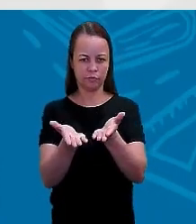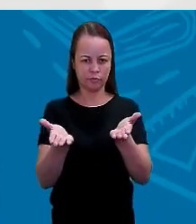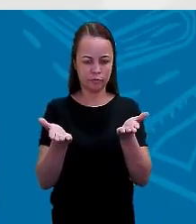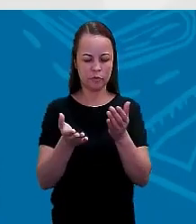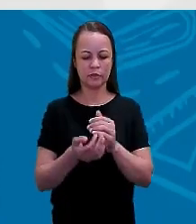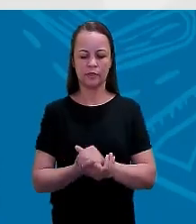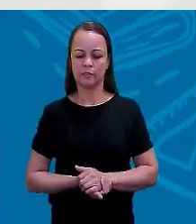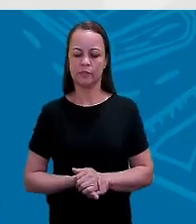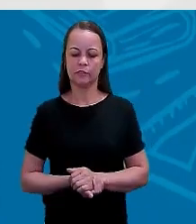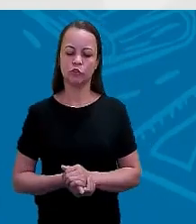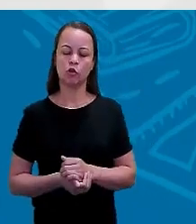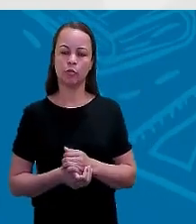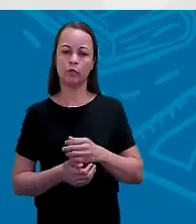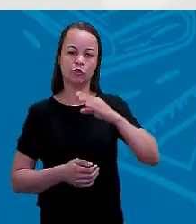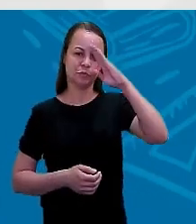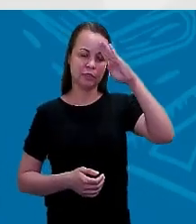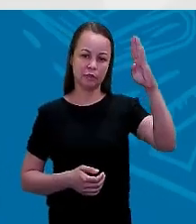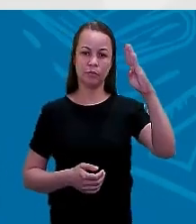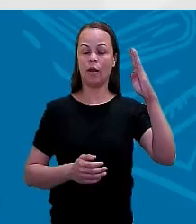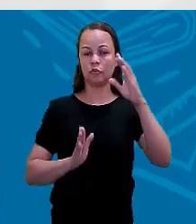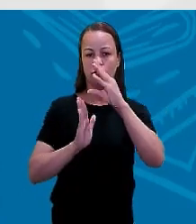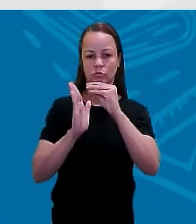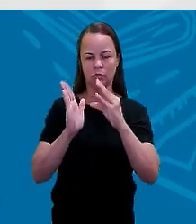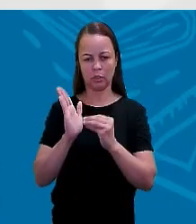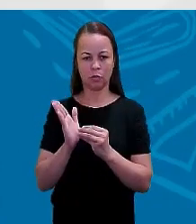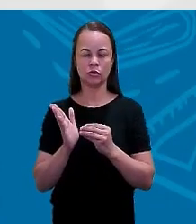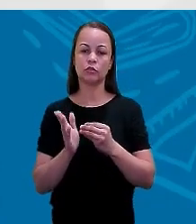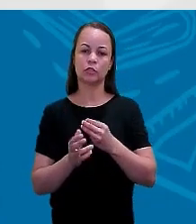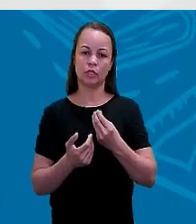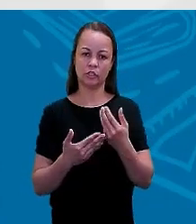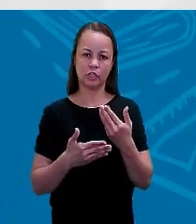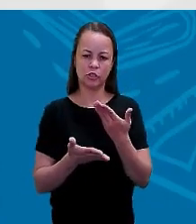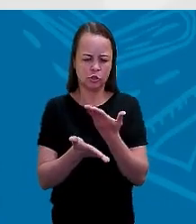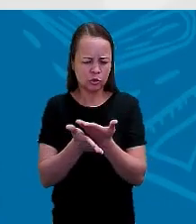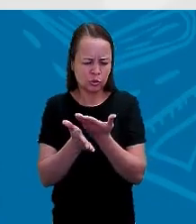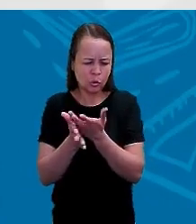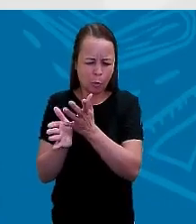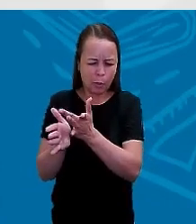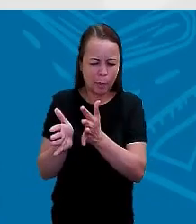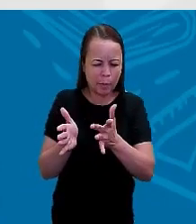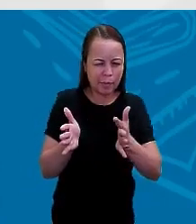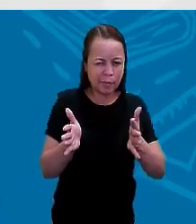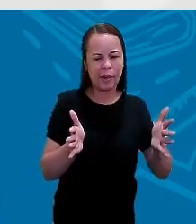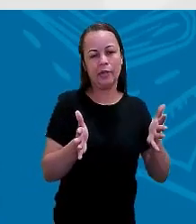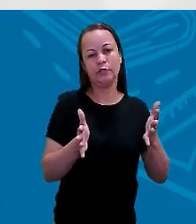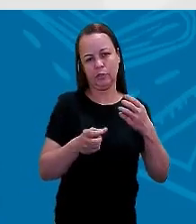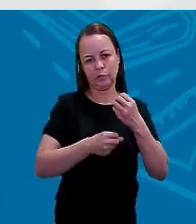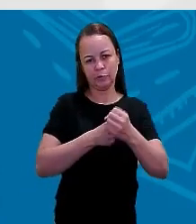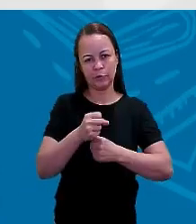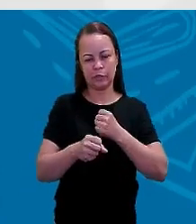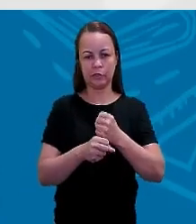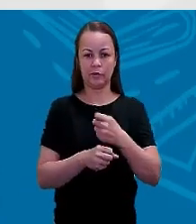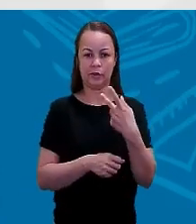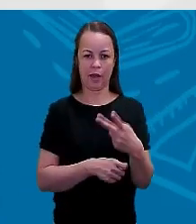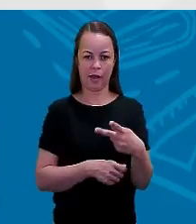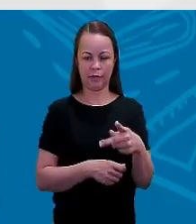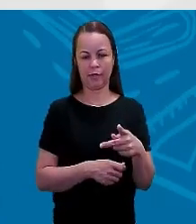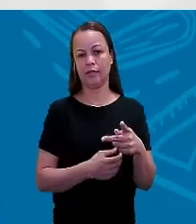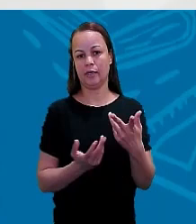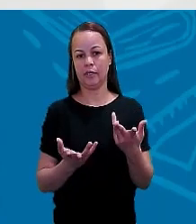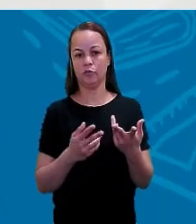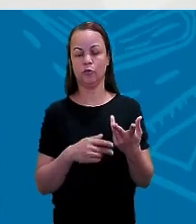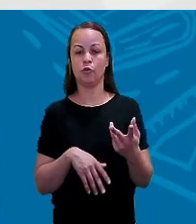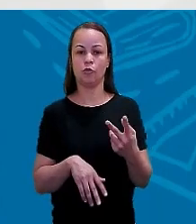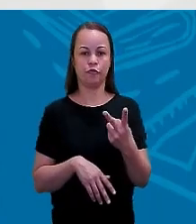principais conteúdos que nós vivenciamos ao longo dessa nossa trajetória aqui no Vitória Ensina em Casa,